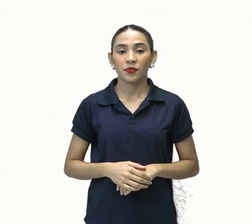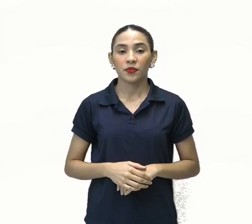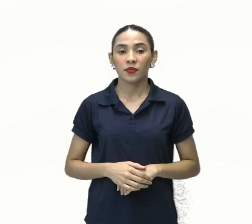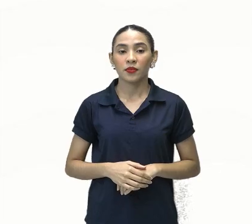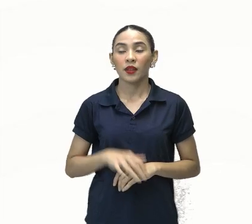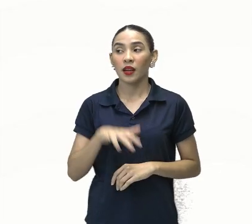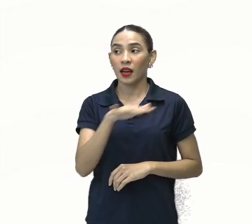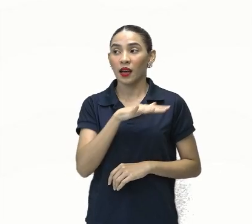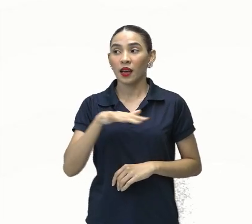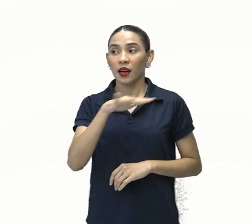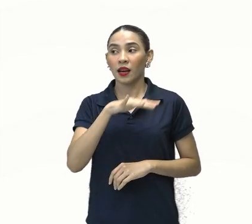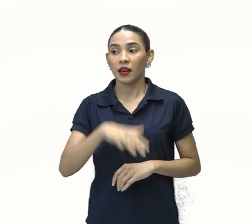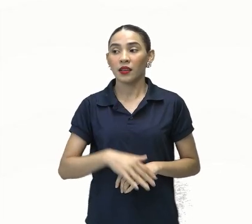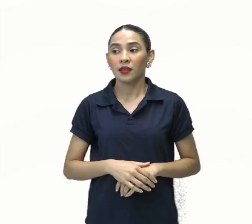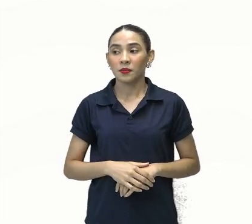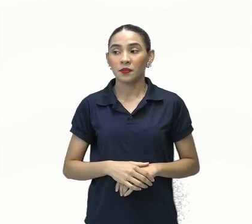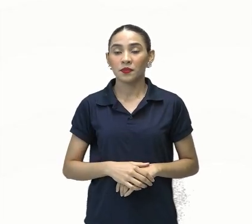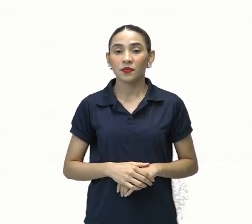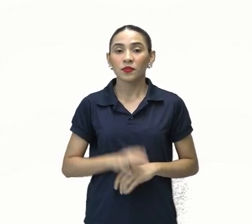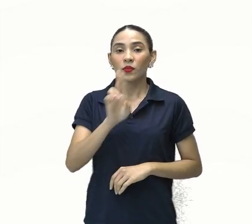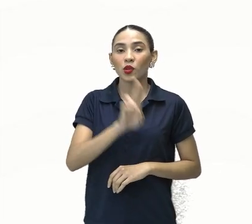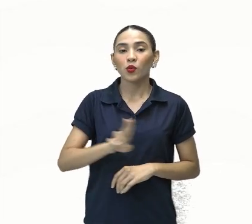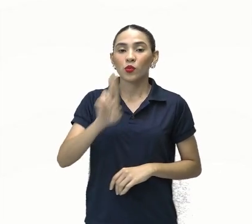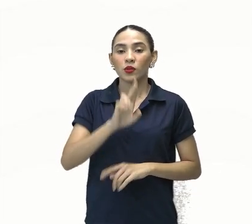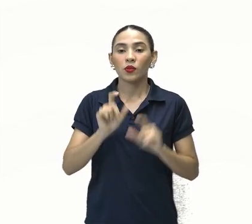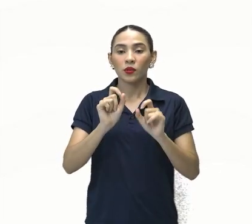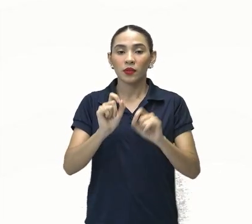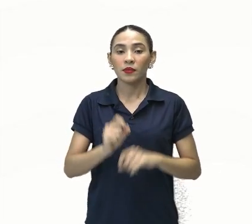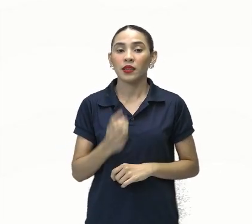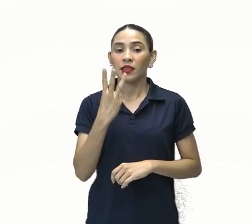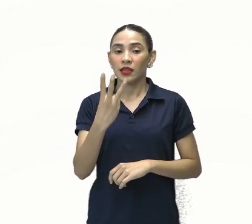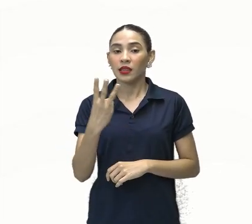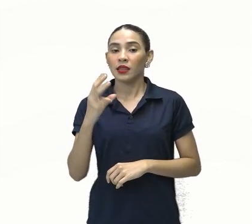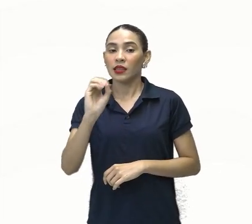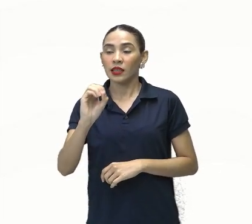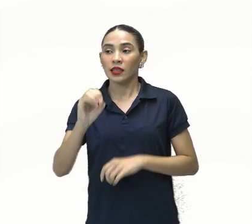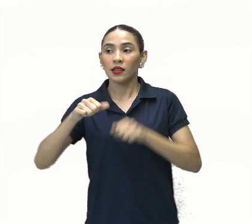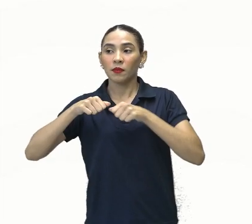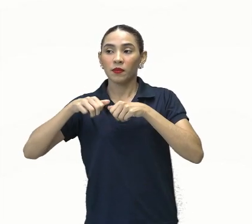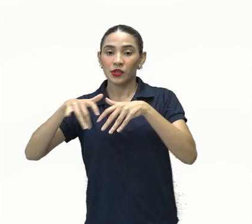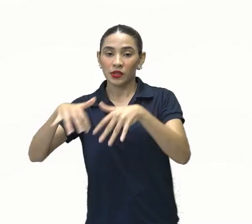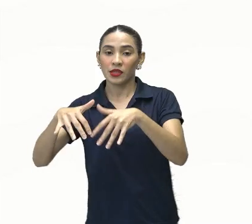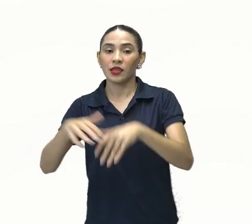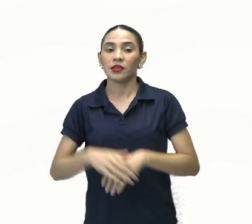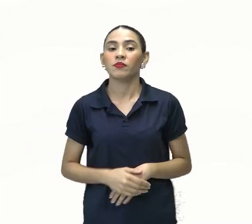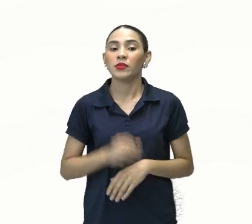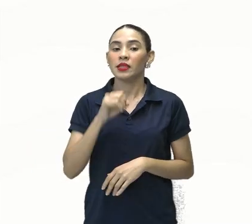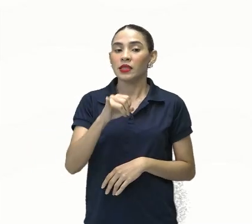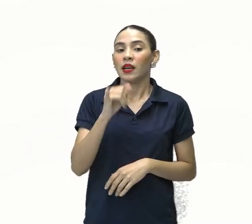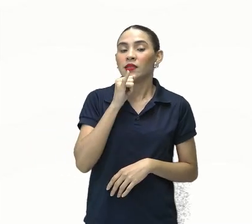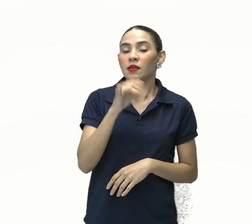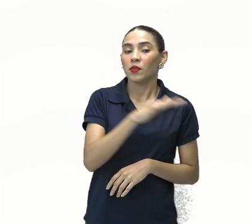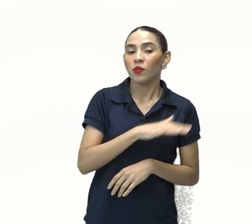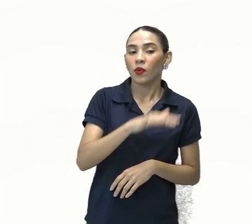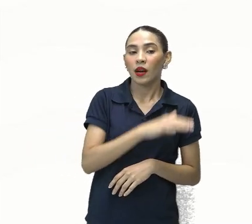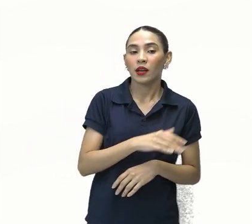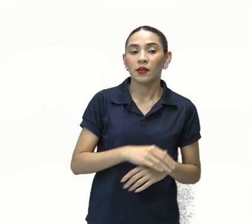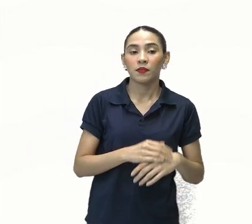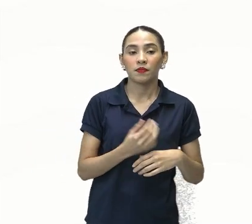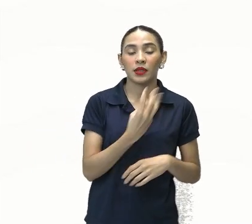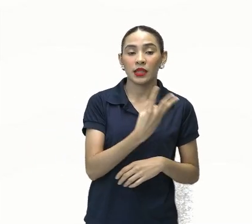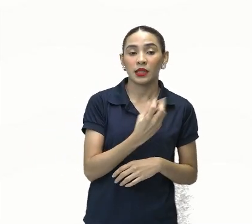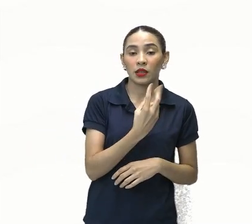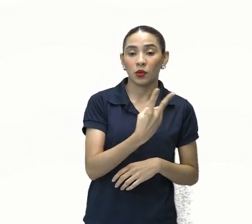a área, né? Eu utilizo 30 quilos de fertilizante. Se a minha área for 32